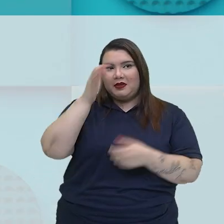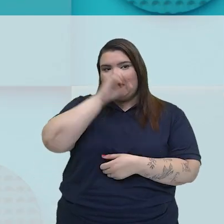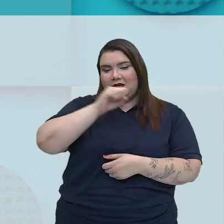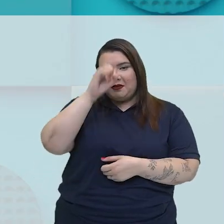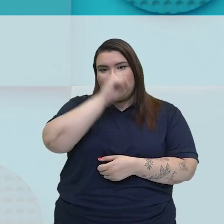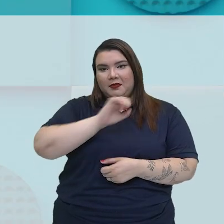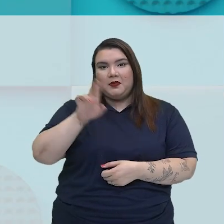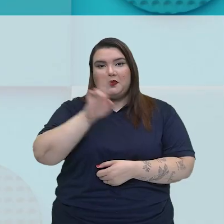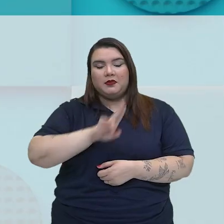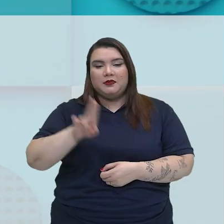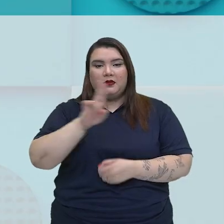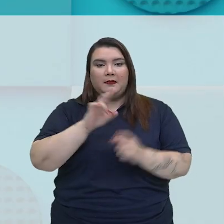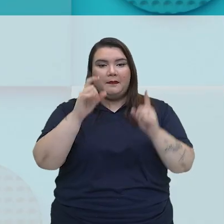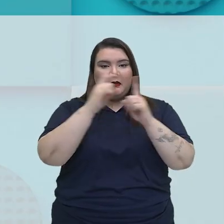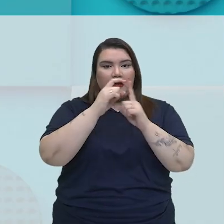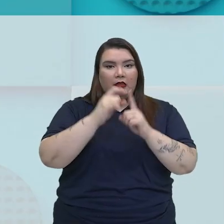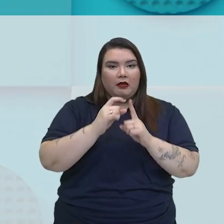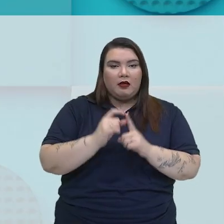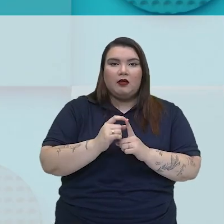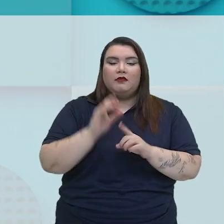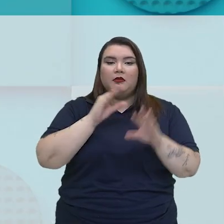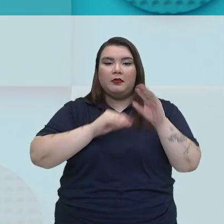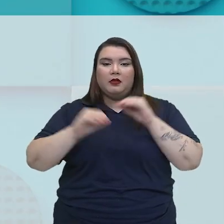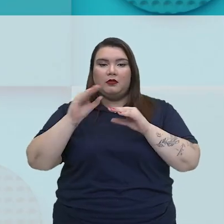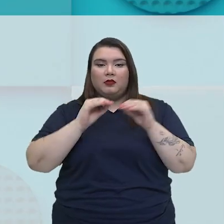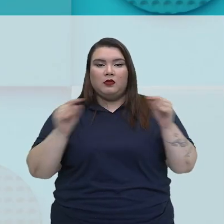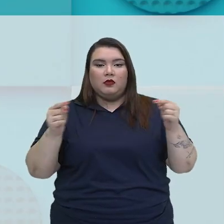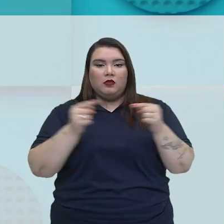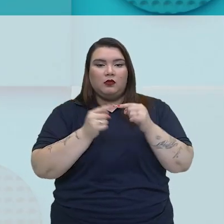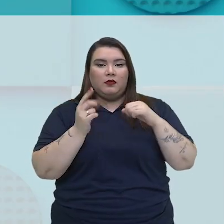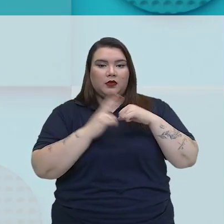a utilizar, a falar sobre